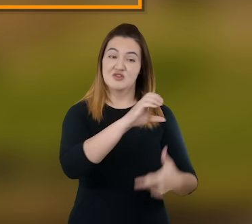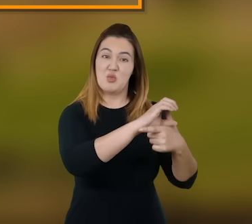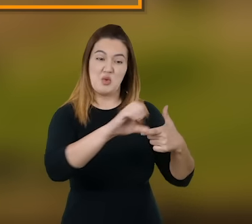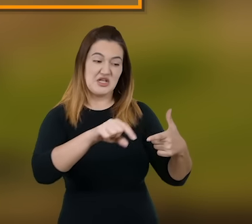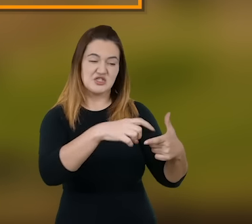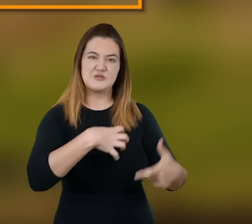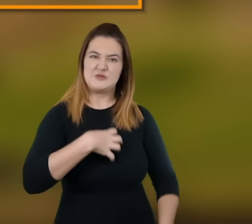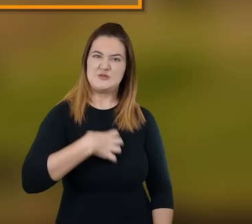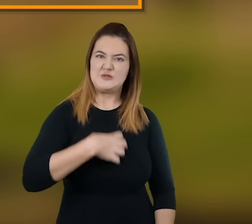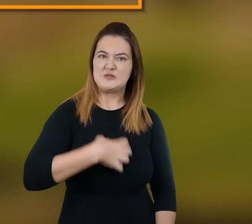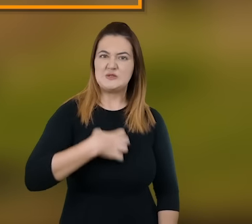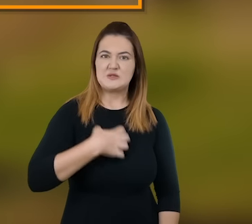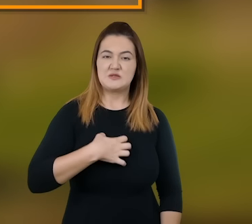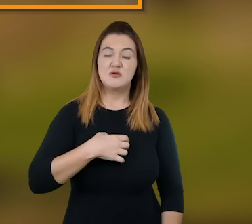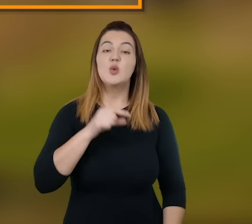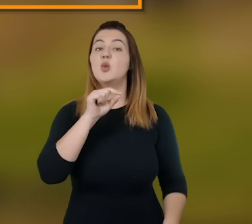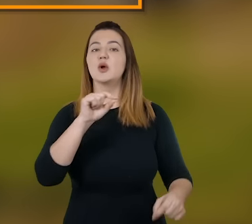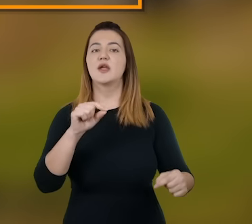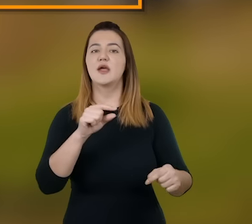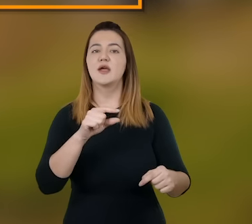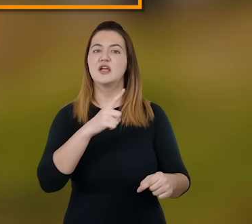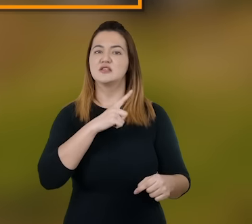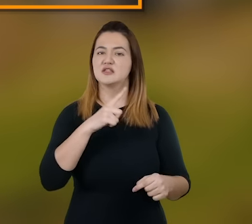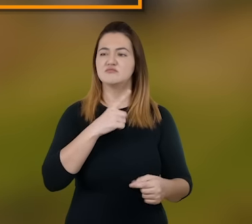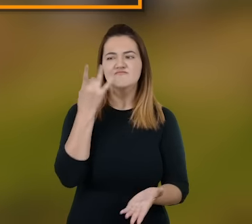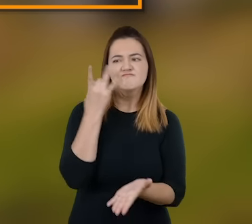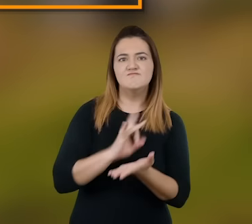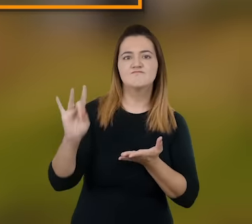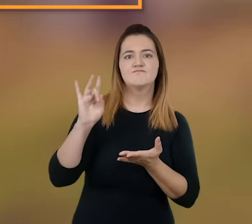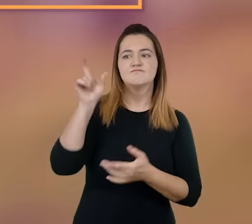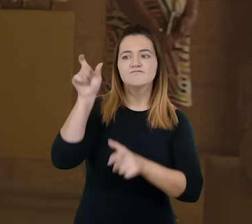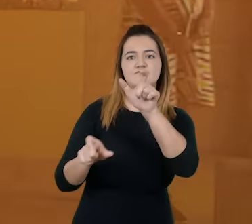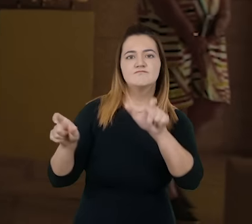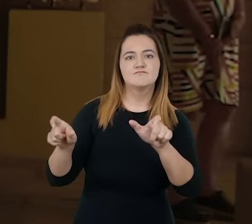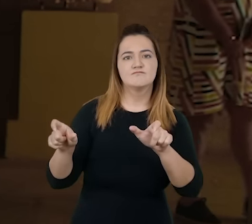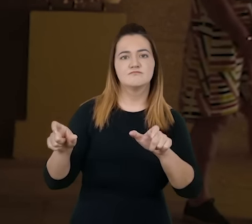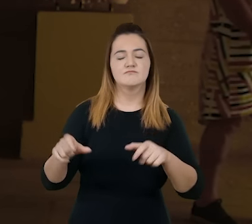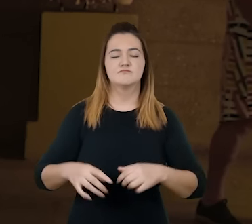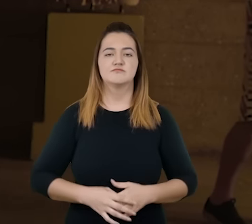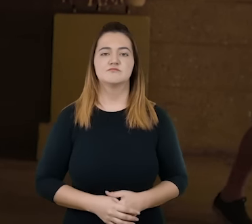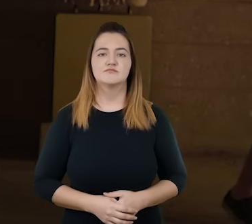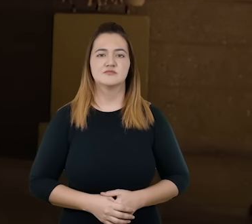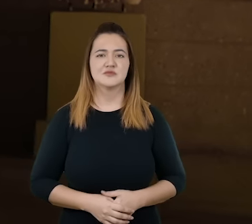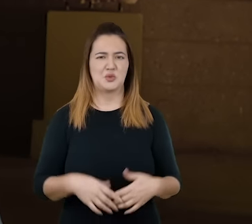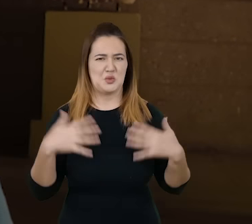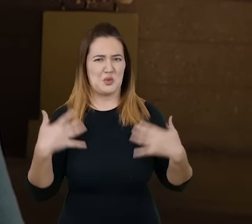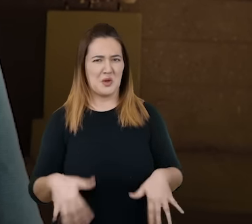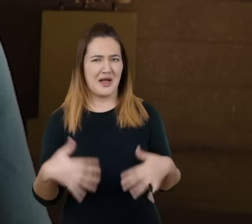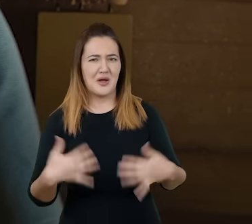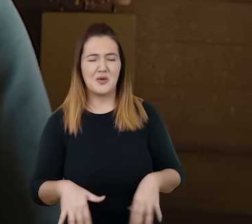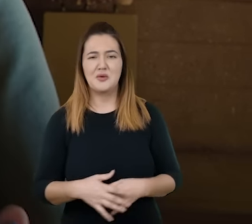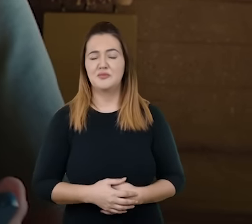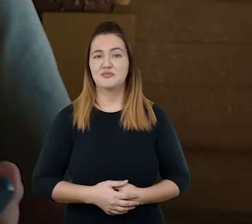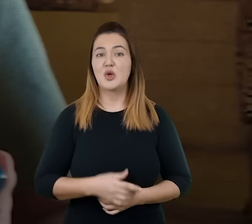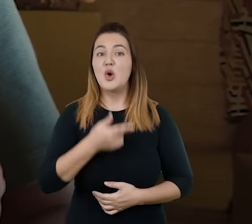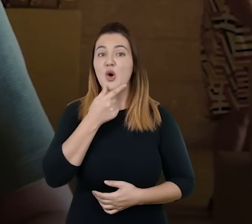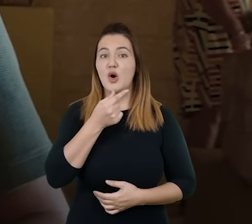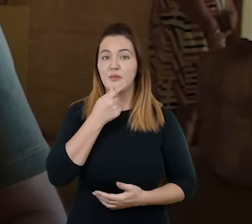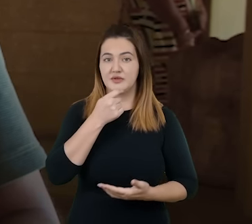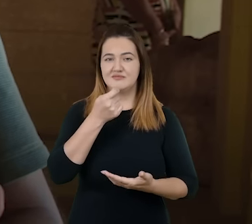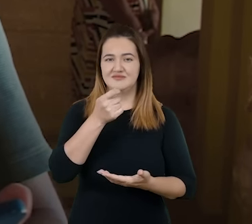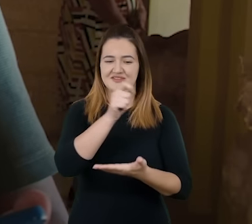irritar os ossos dos antigos habitantes da Grécia. Que forte, não é mesmo? E o interessante é que o poeta, num